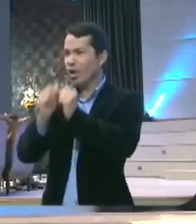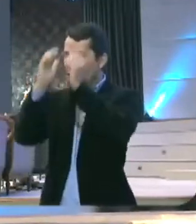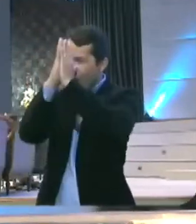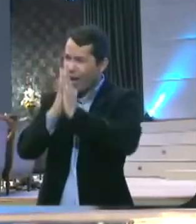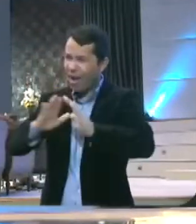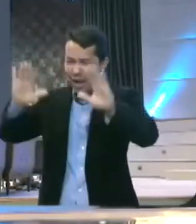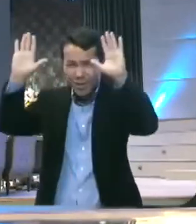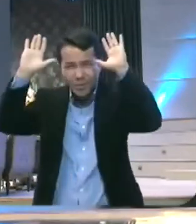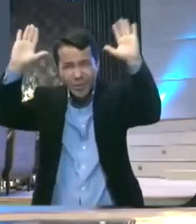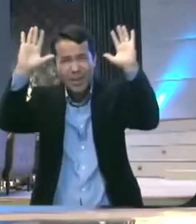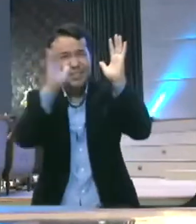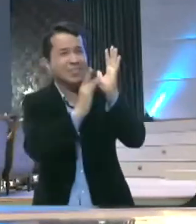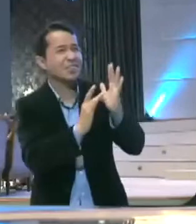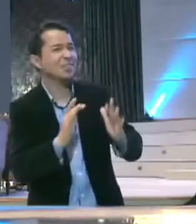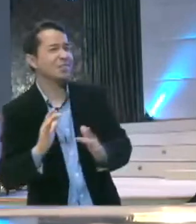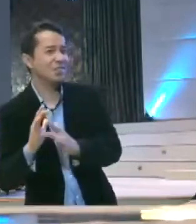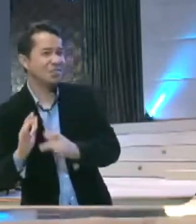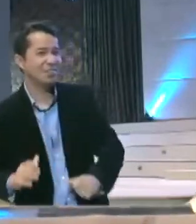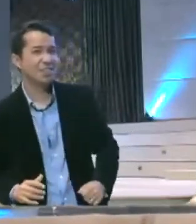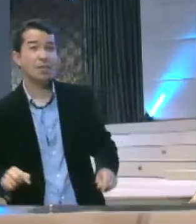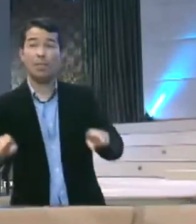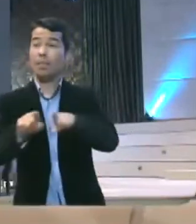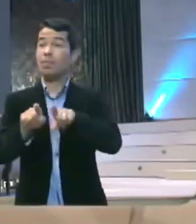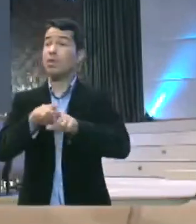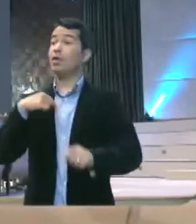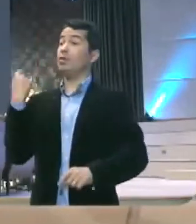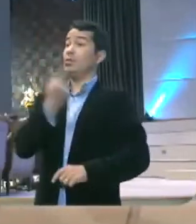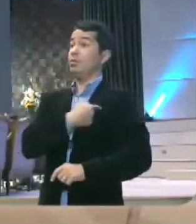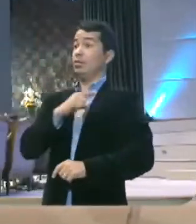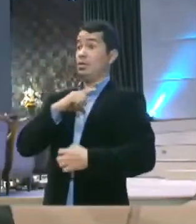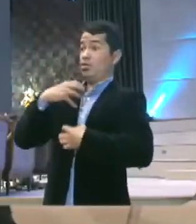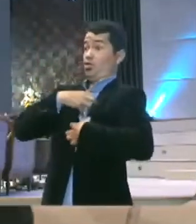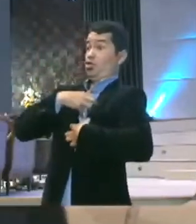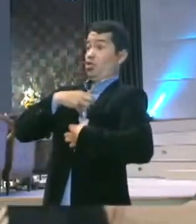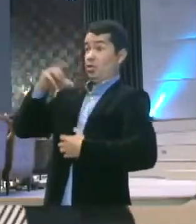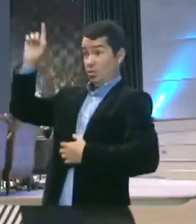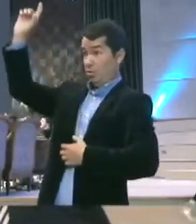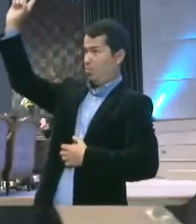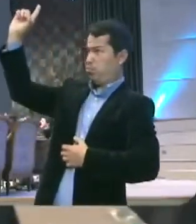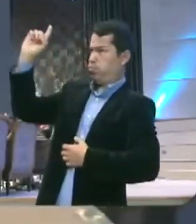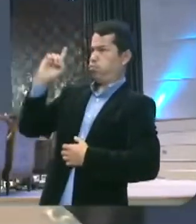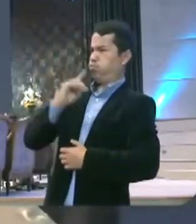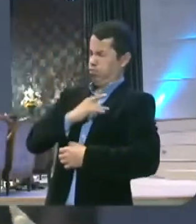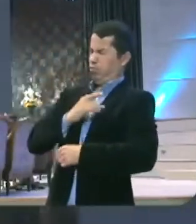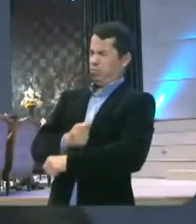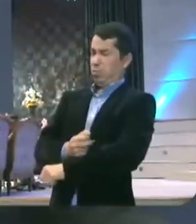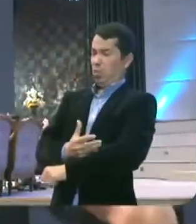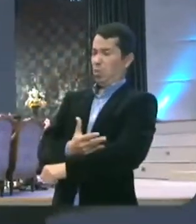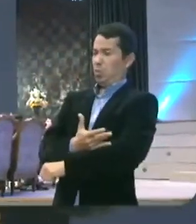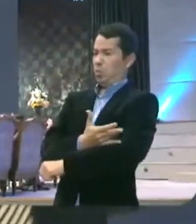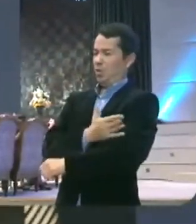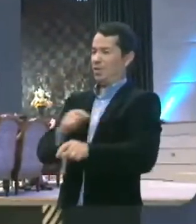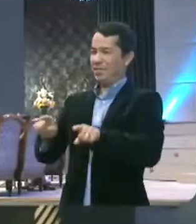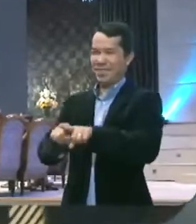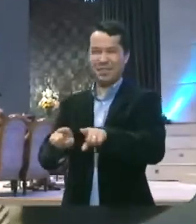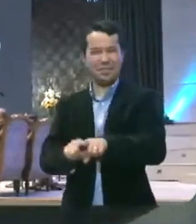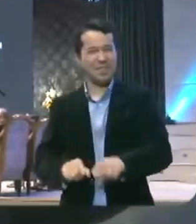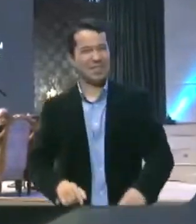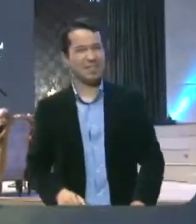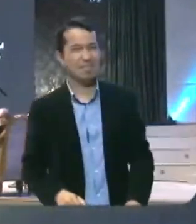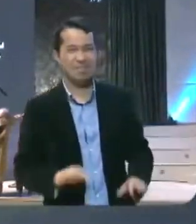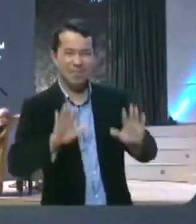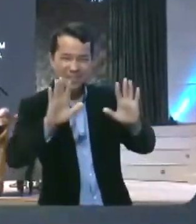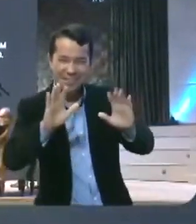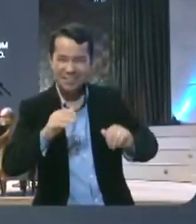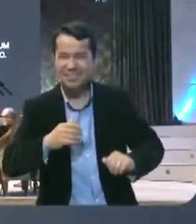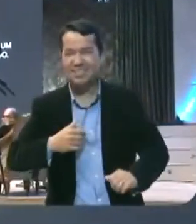sentir a presença de deus quando algo extraordinário acontece na nossa vida a quando eu assisti o quarto dos